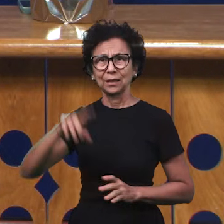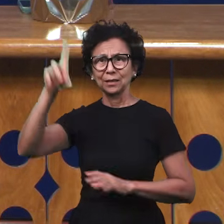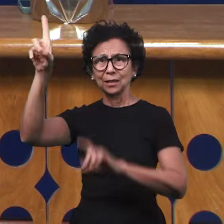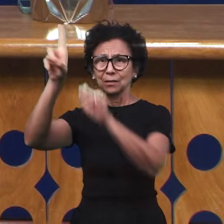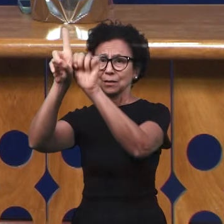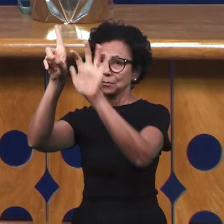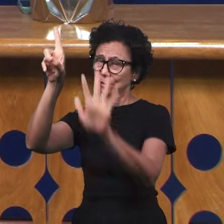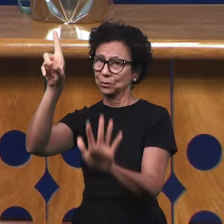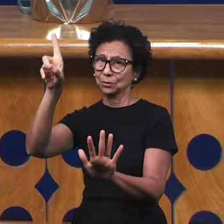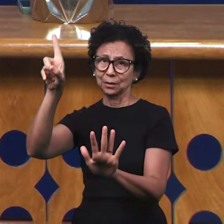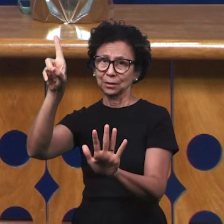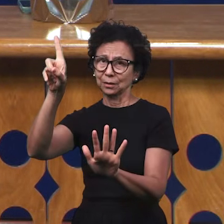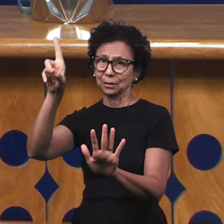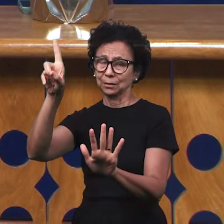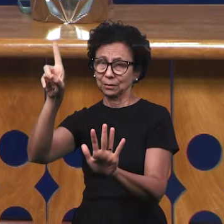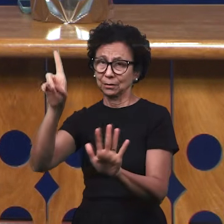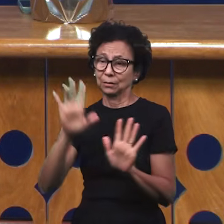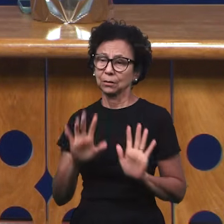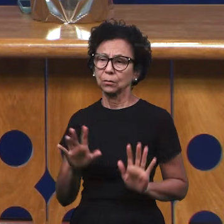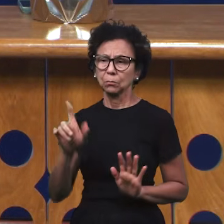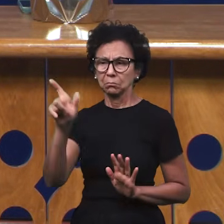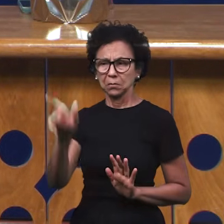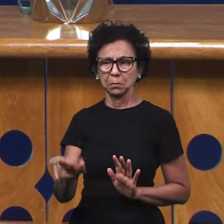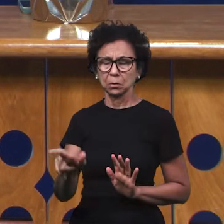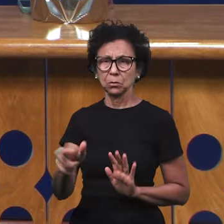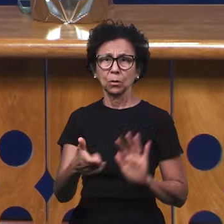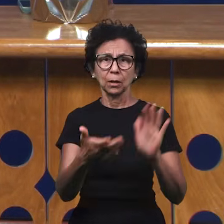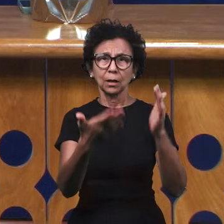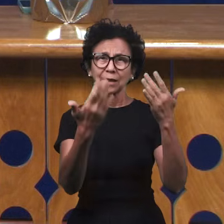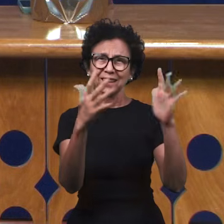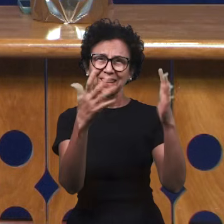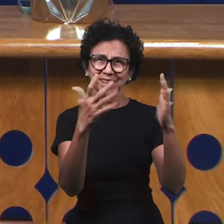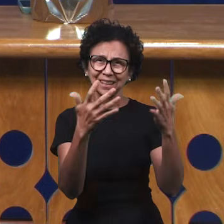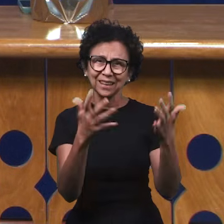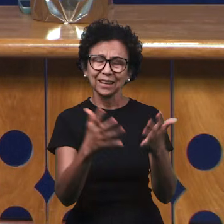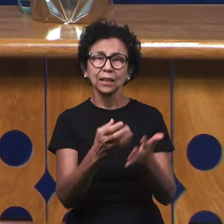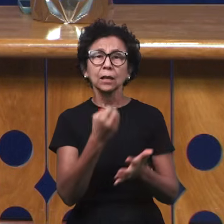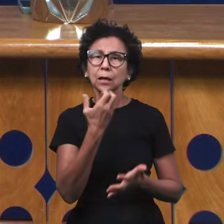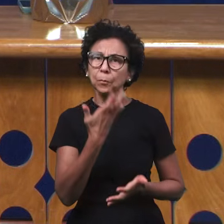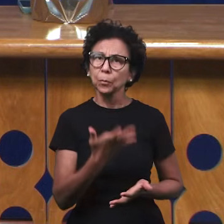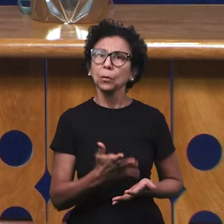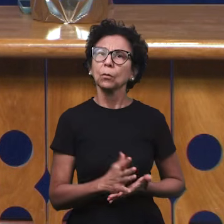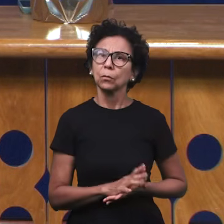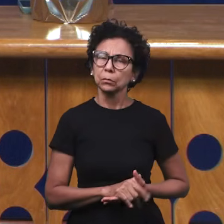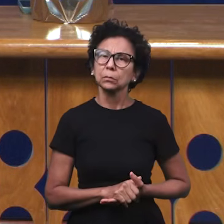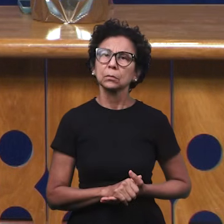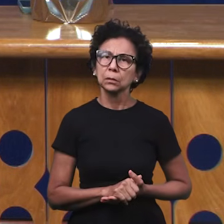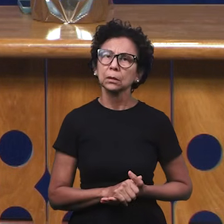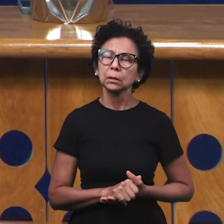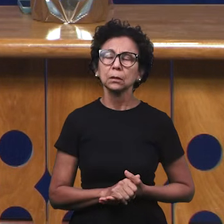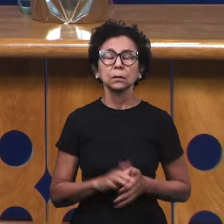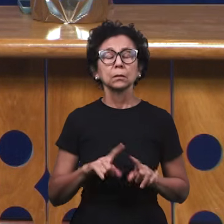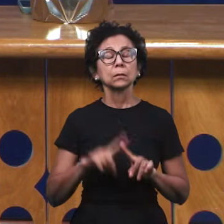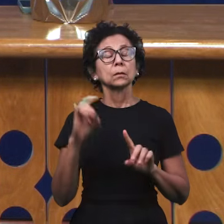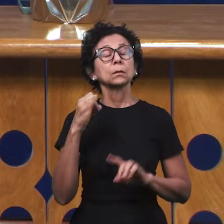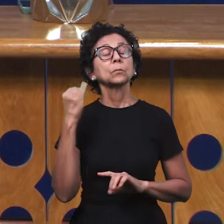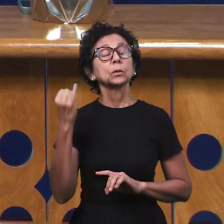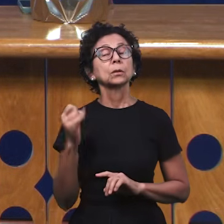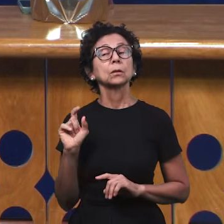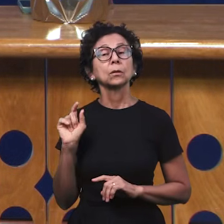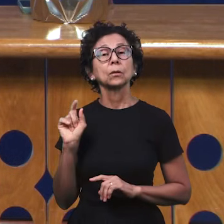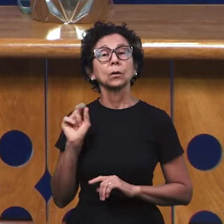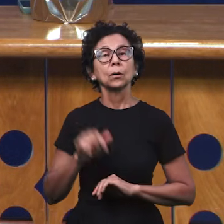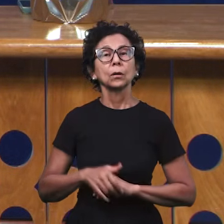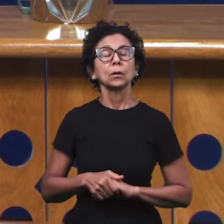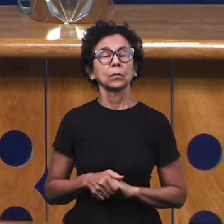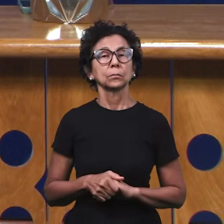Então, o elogio pode vir? Pode, não tem problema. O reconhecimento é bom que aconteça, mas é importante que aqui,